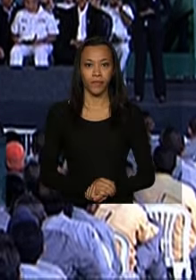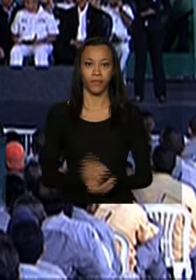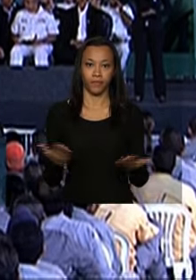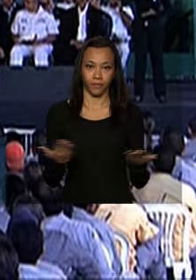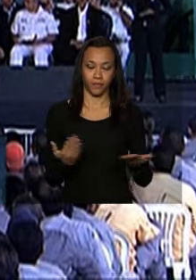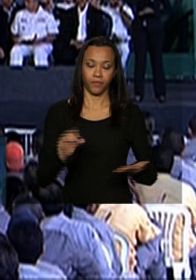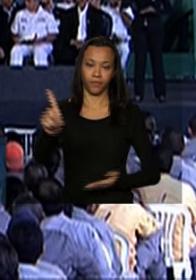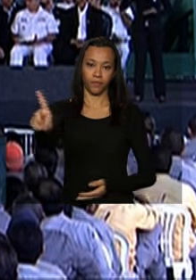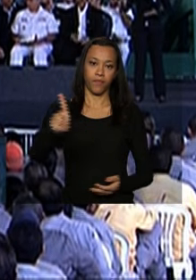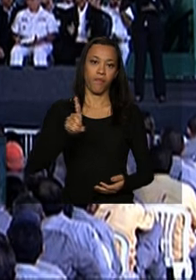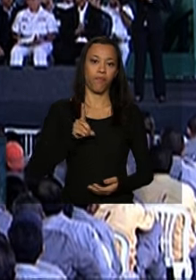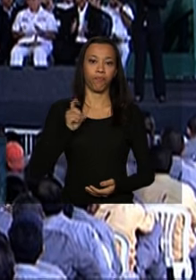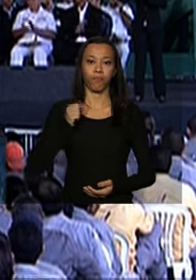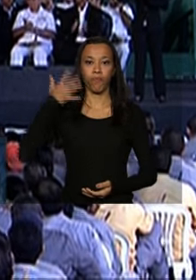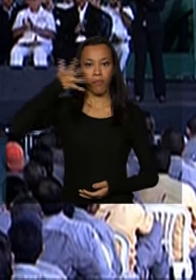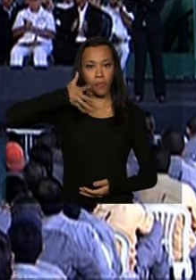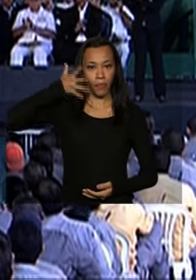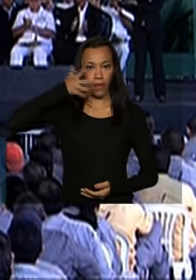Sul.